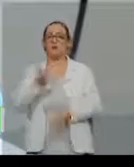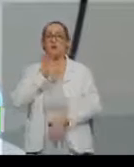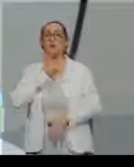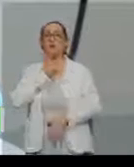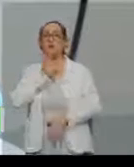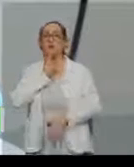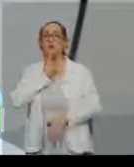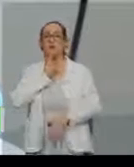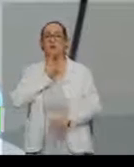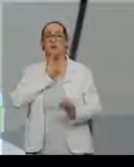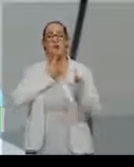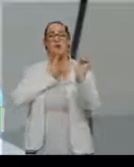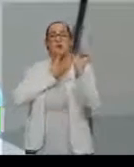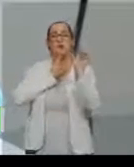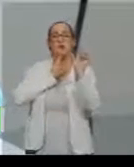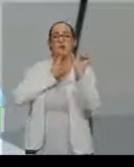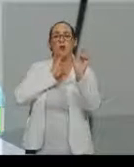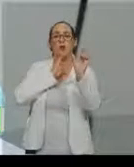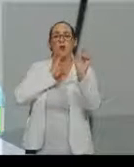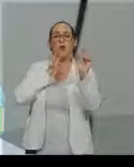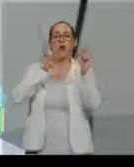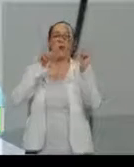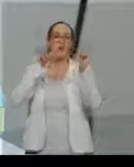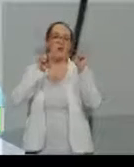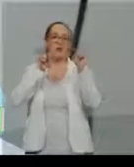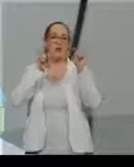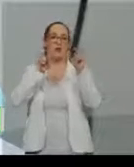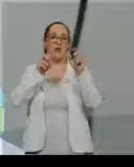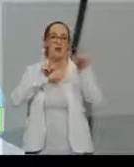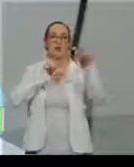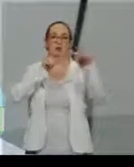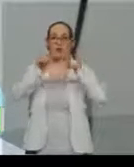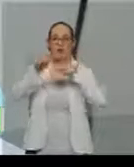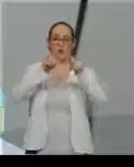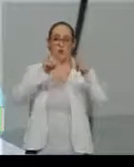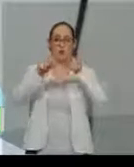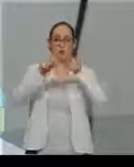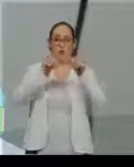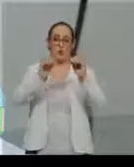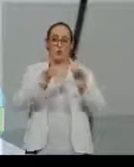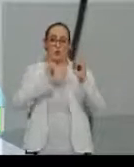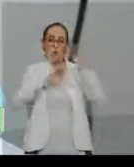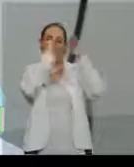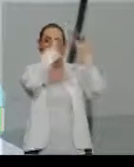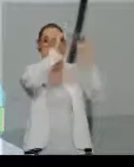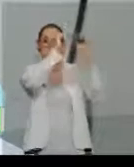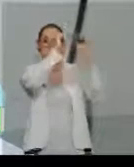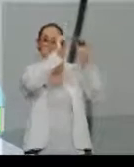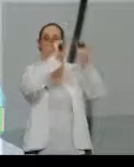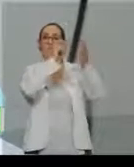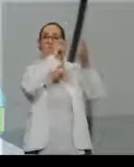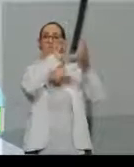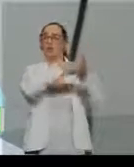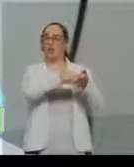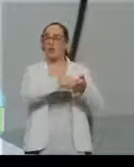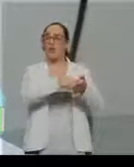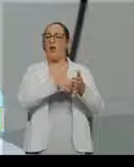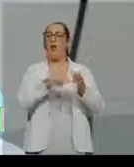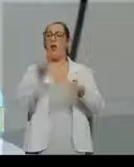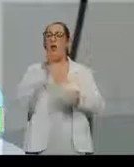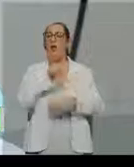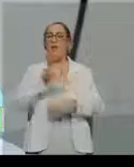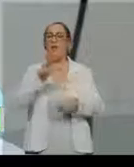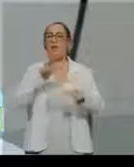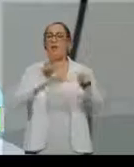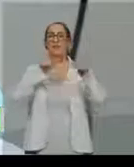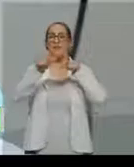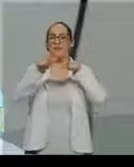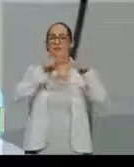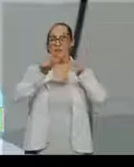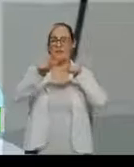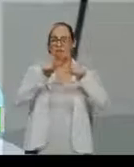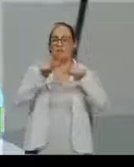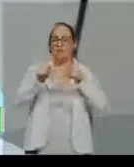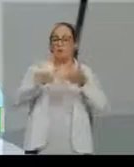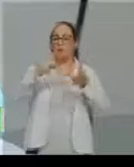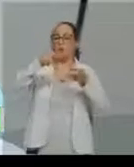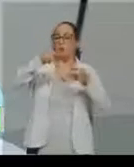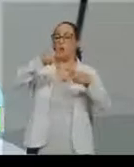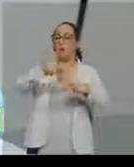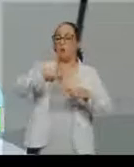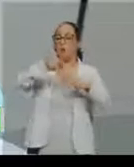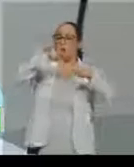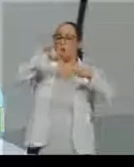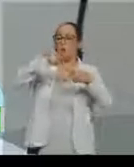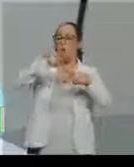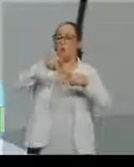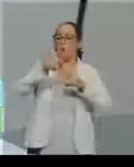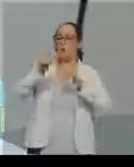trabalhador disciplinado, né? E justamente é o trabalhador sindicalizado, aquele que está submetido ao sindicato, que